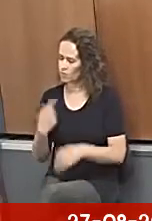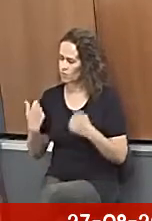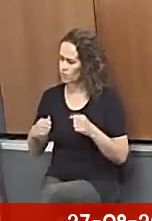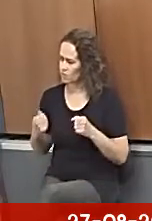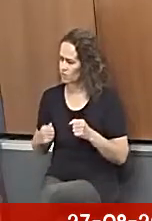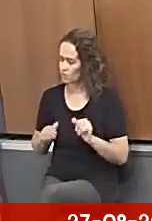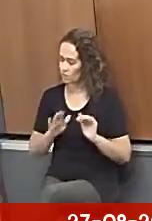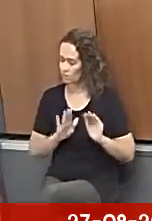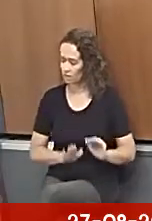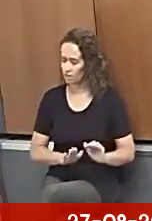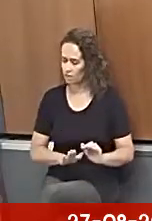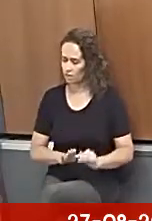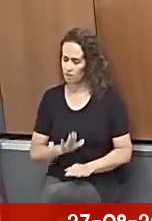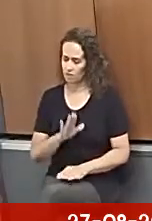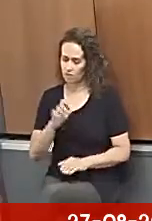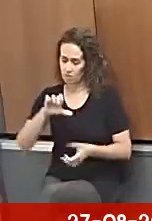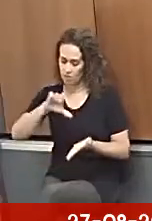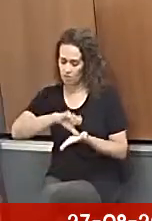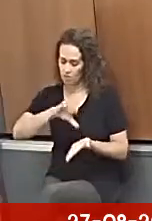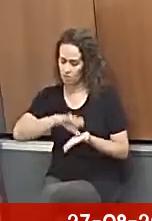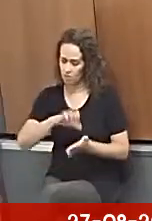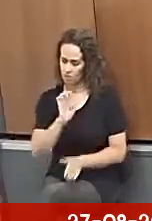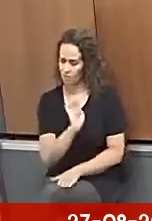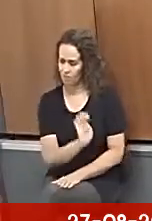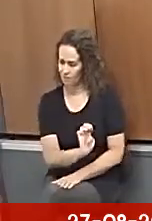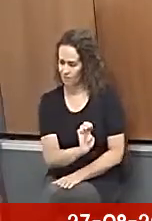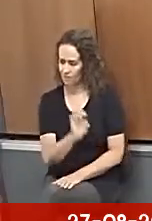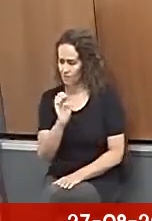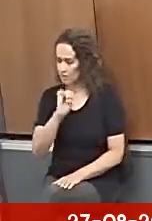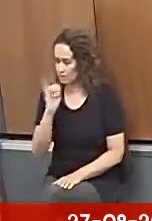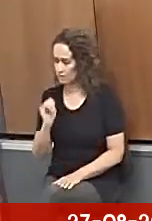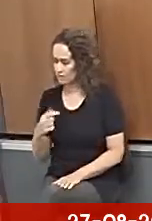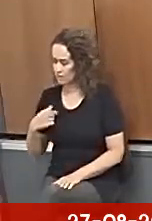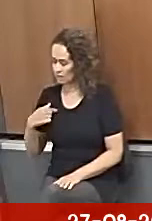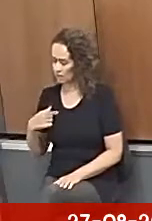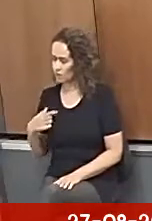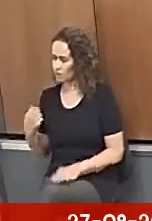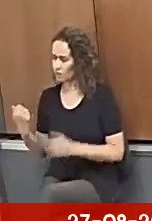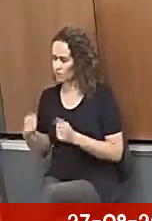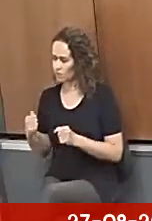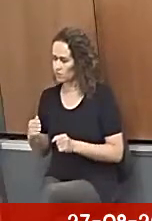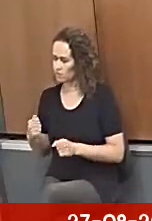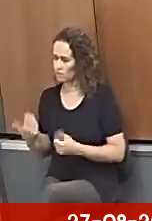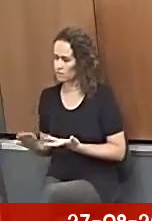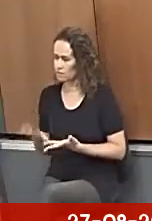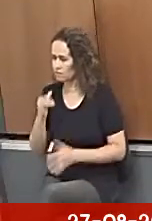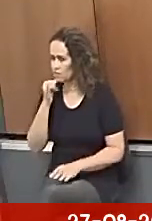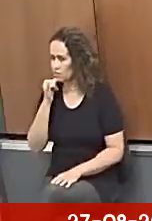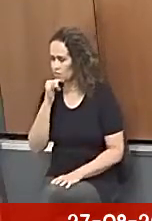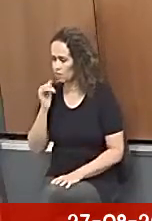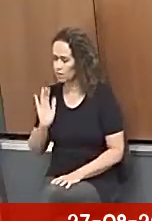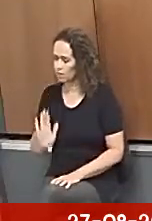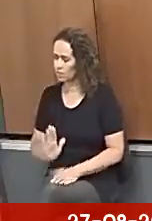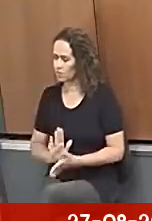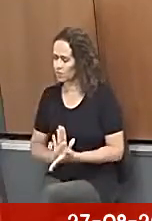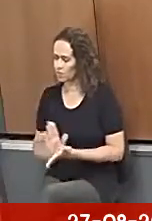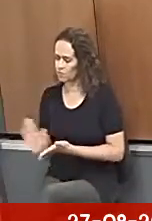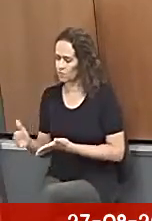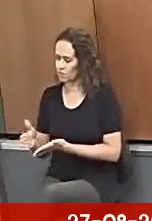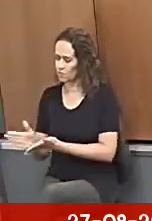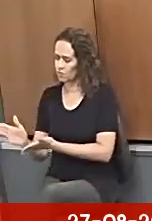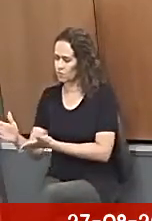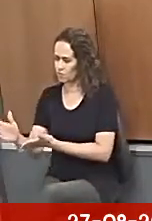outro lado então se eu tivesse que fazer o recuo o trajeto que a minas arena